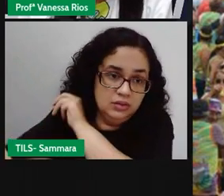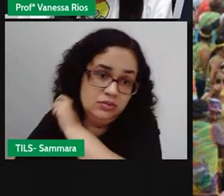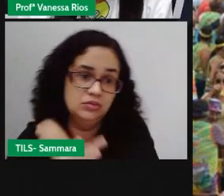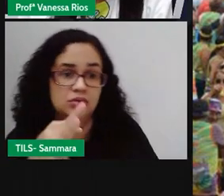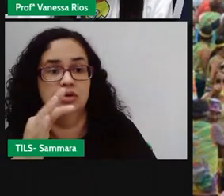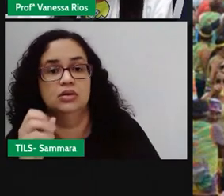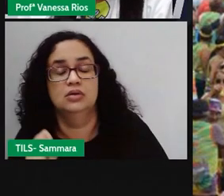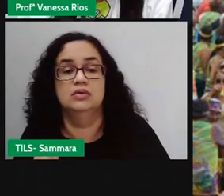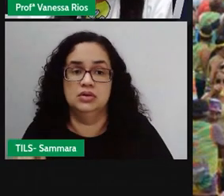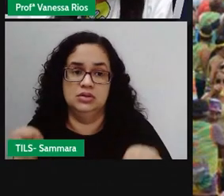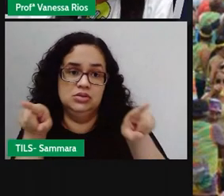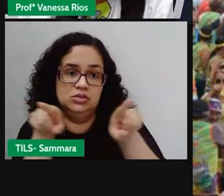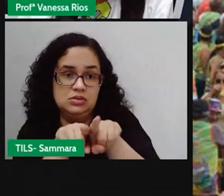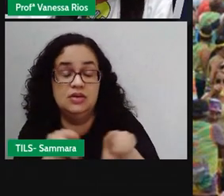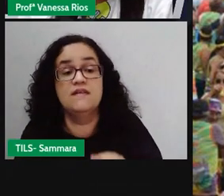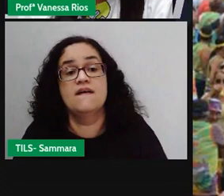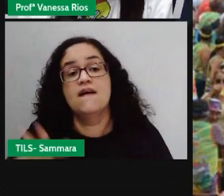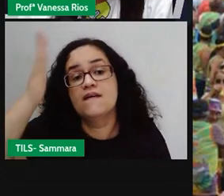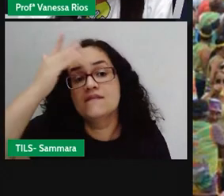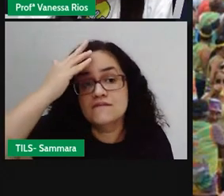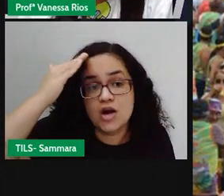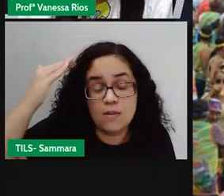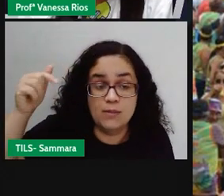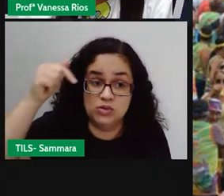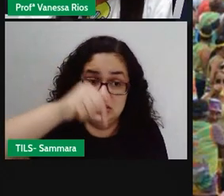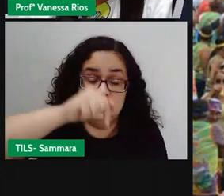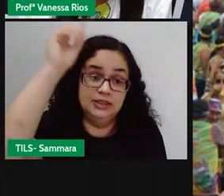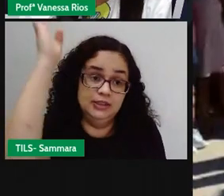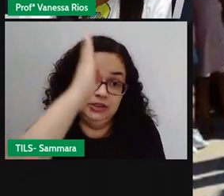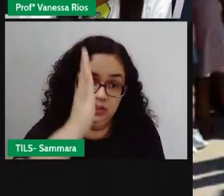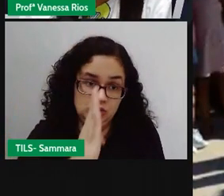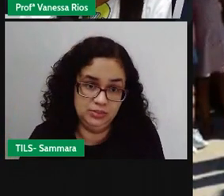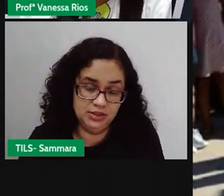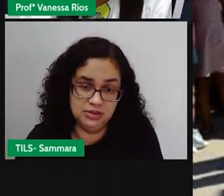Santana e também famosa, né, entre o Brasil.